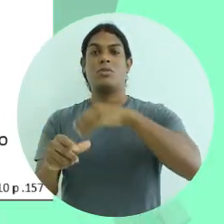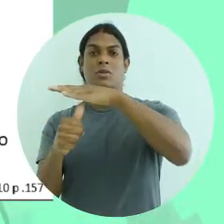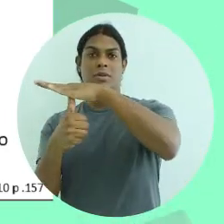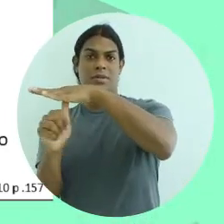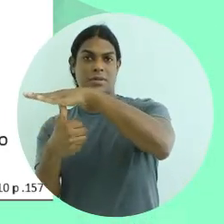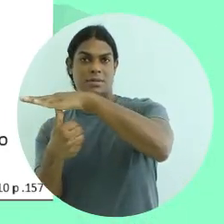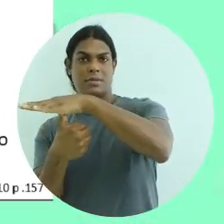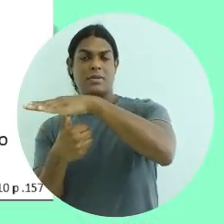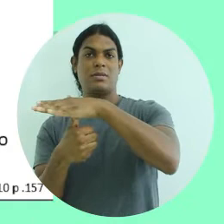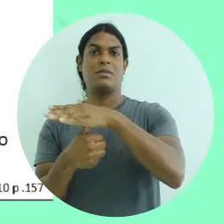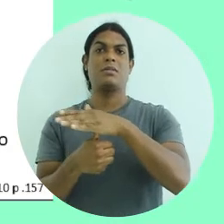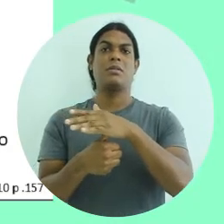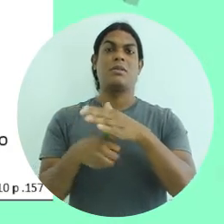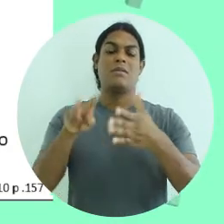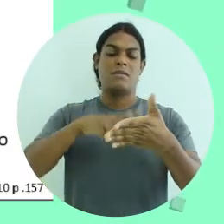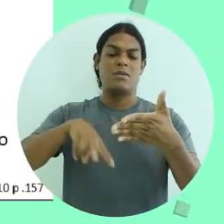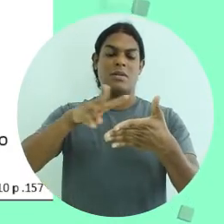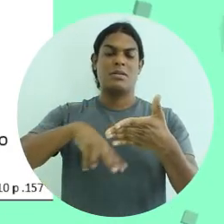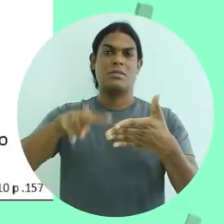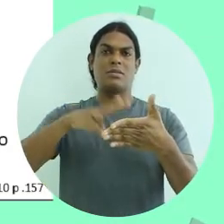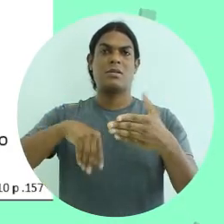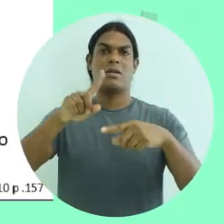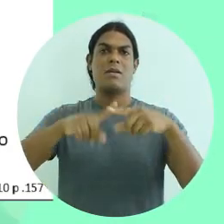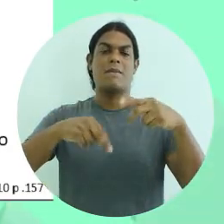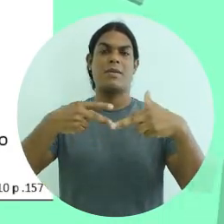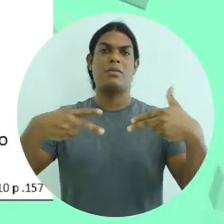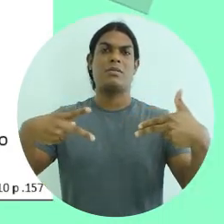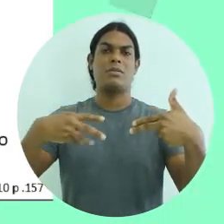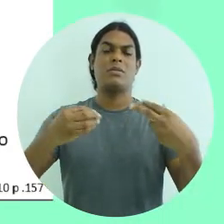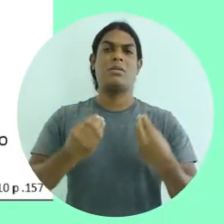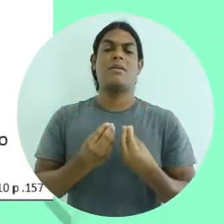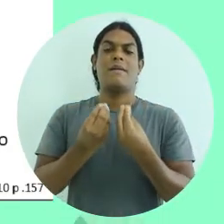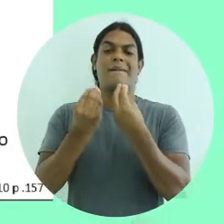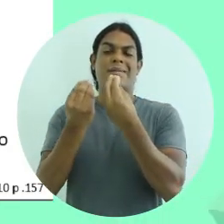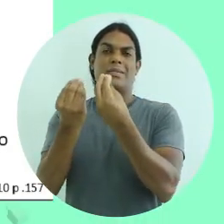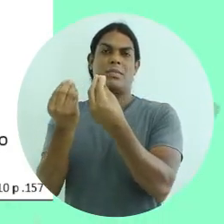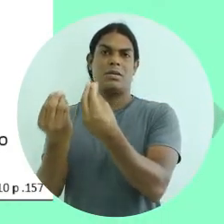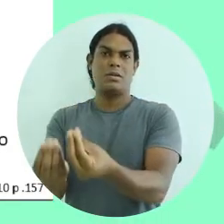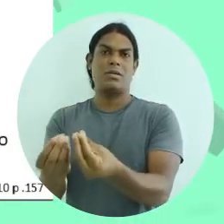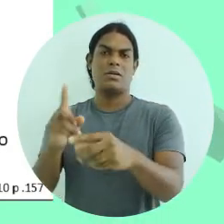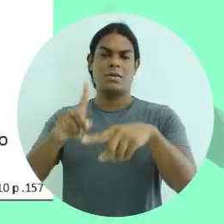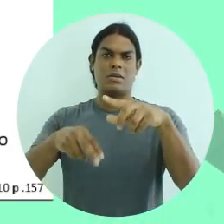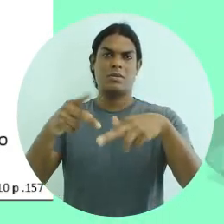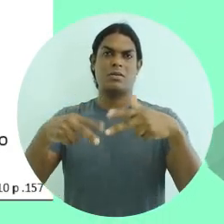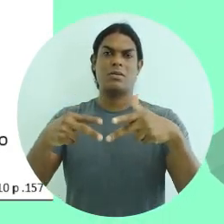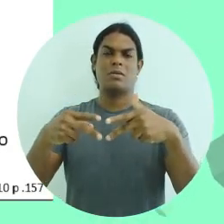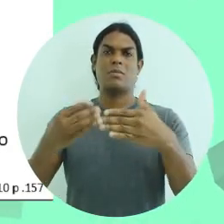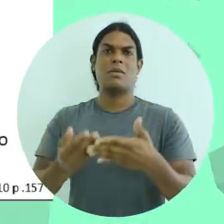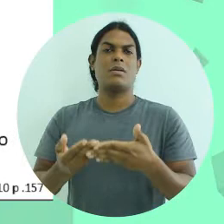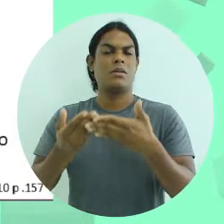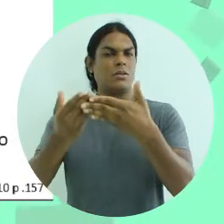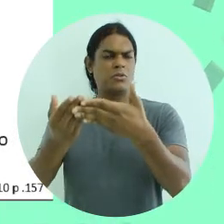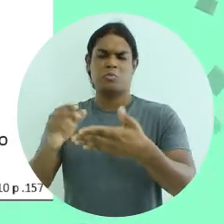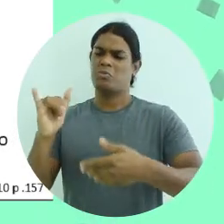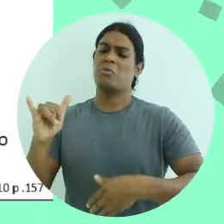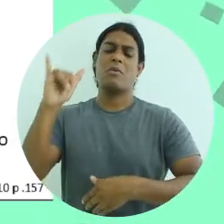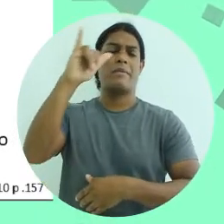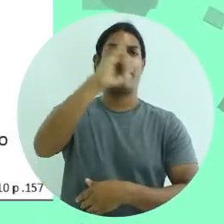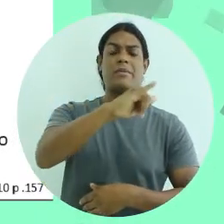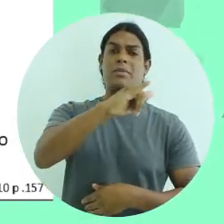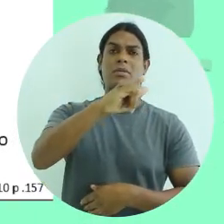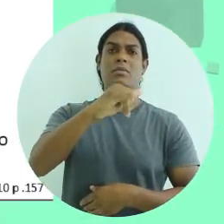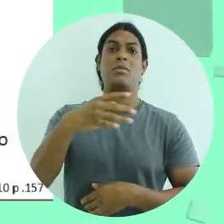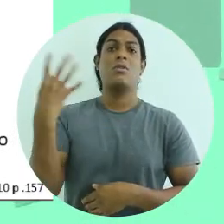produzir a mercadoria, vai fazer tudinho, vai liberar a mercadoria para exportação. O quarto passo é a entrega